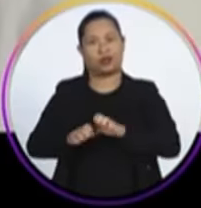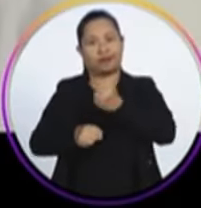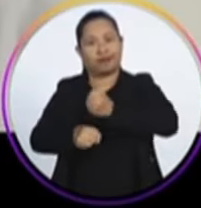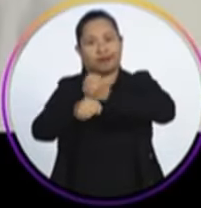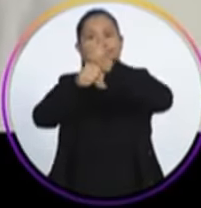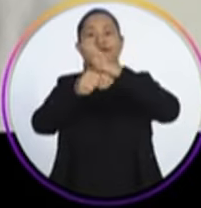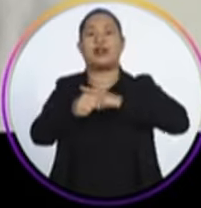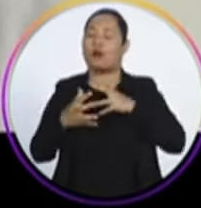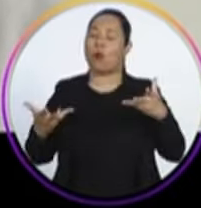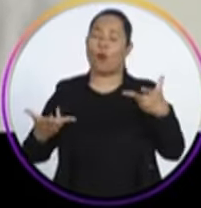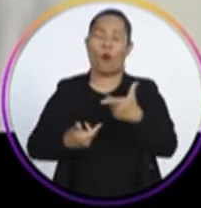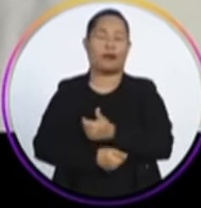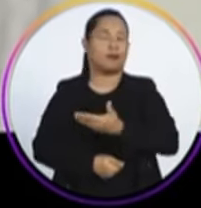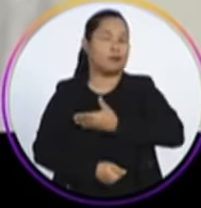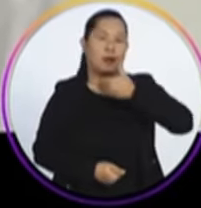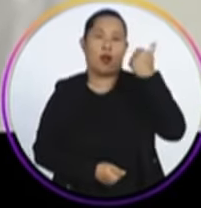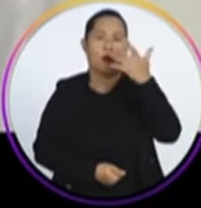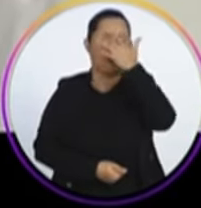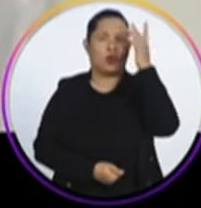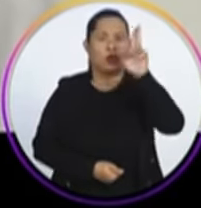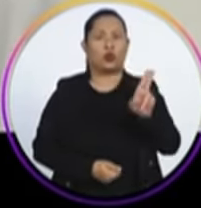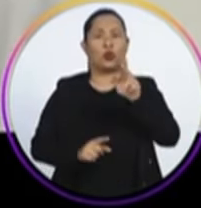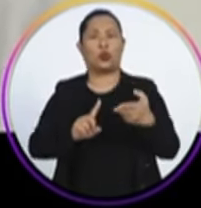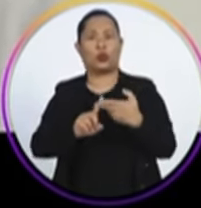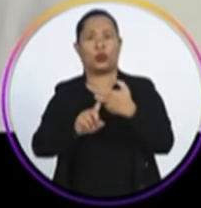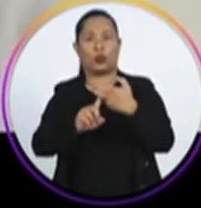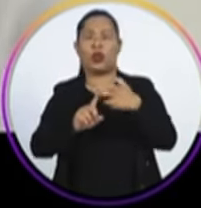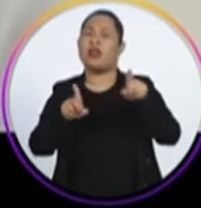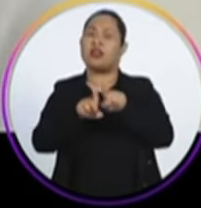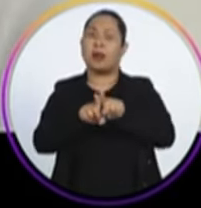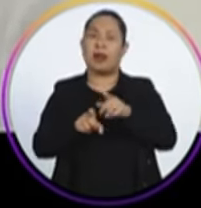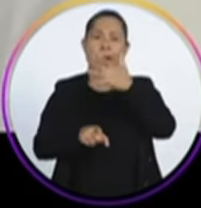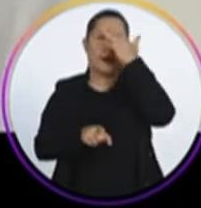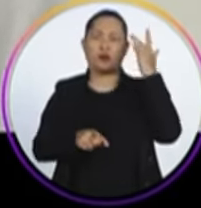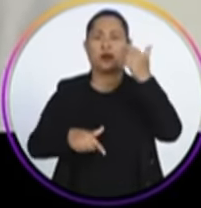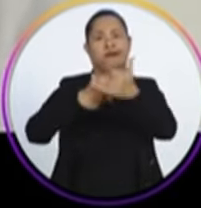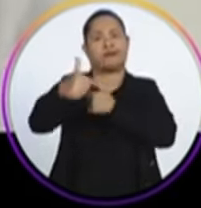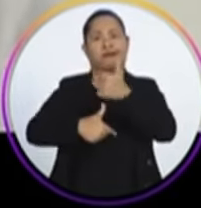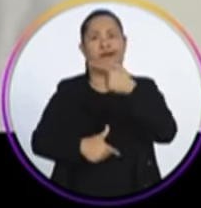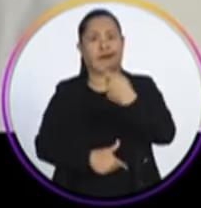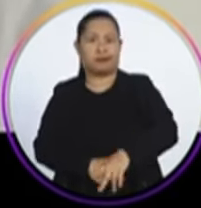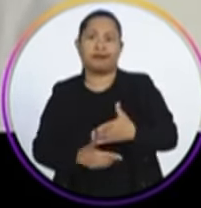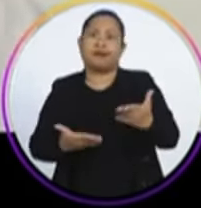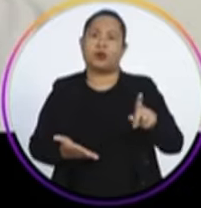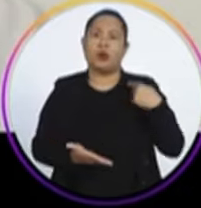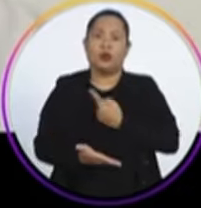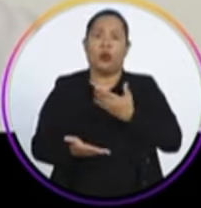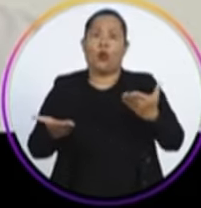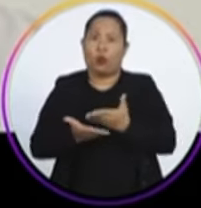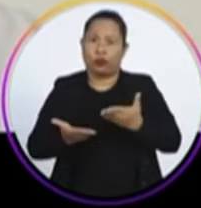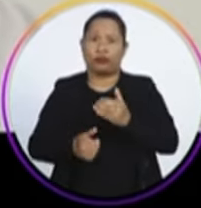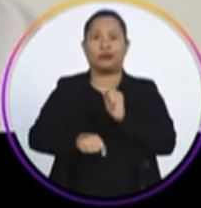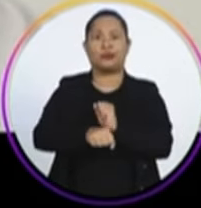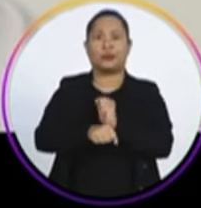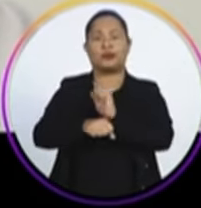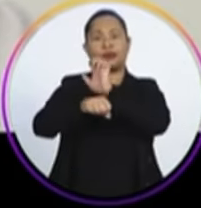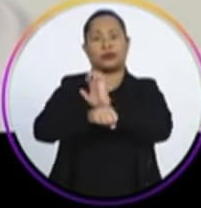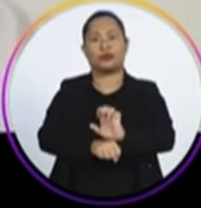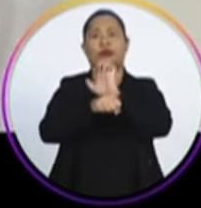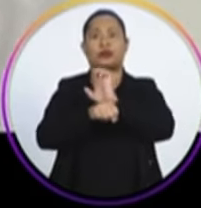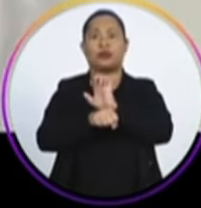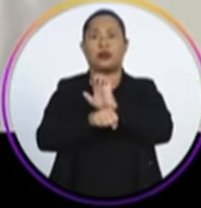reestruturado, dando uma qualidade melhor aos usuários do SUS e também aos colaboradores que trabalham aqui. A gente hoje é retaguarda para